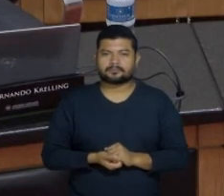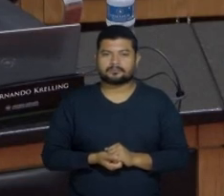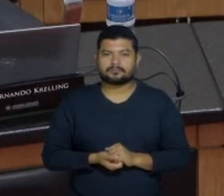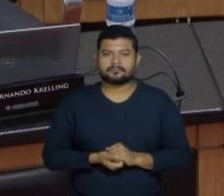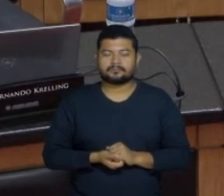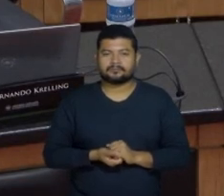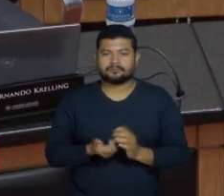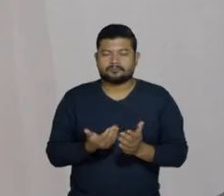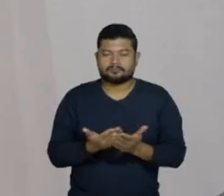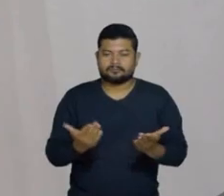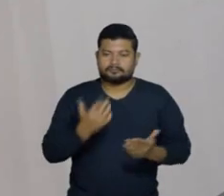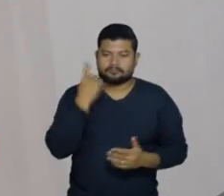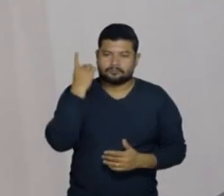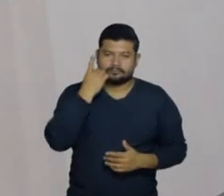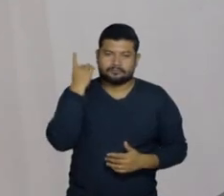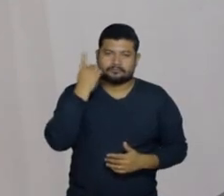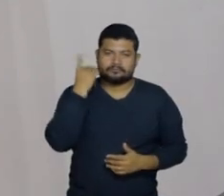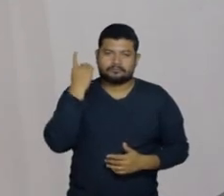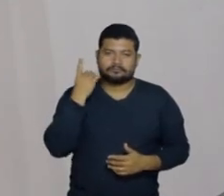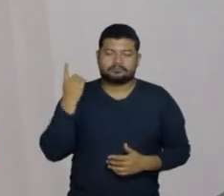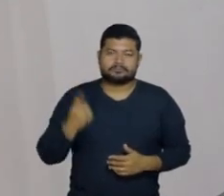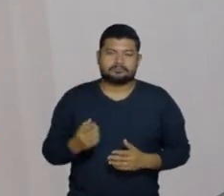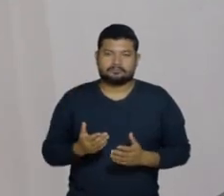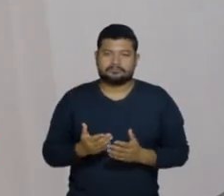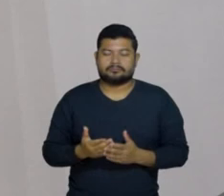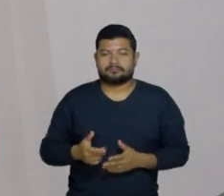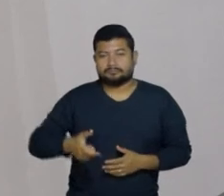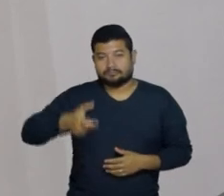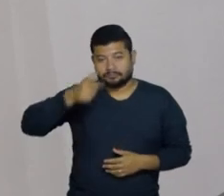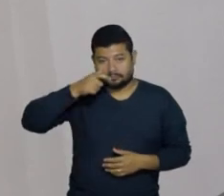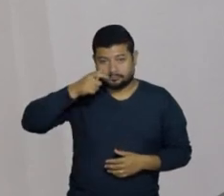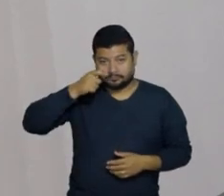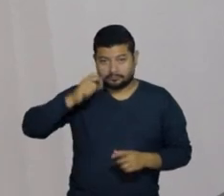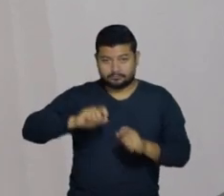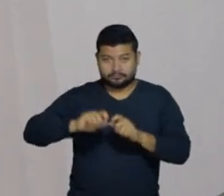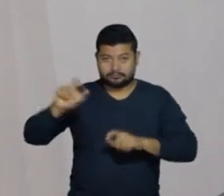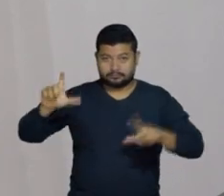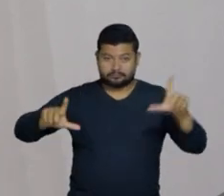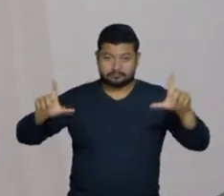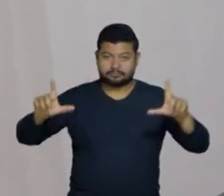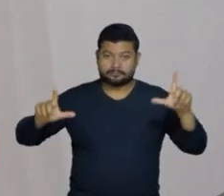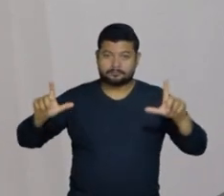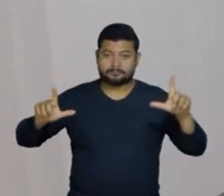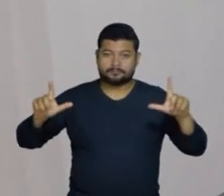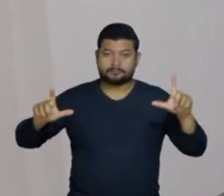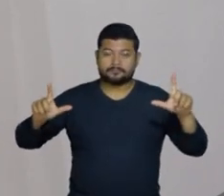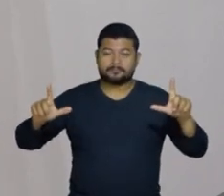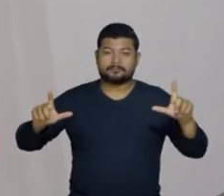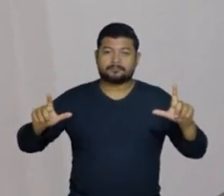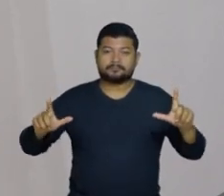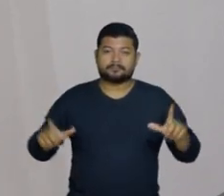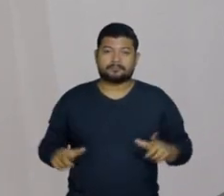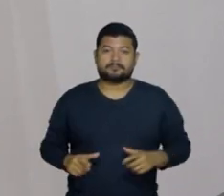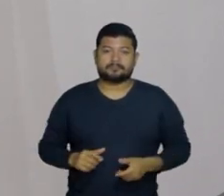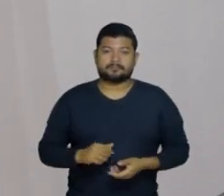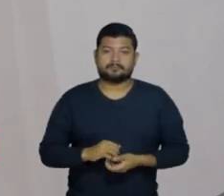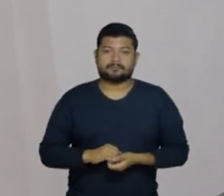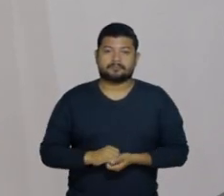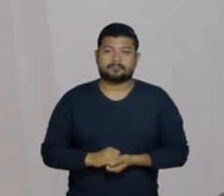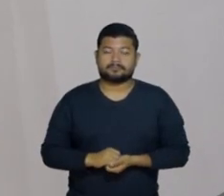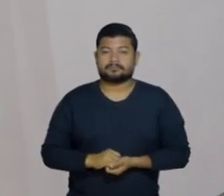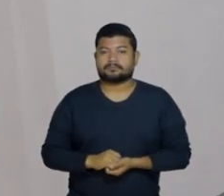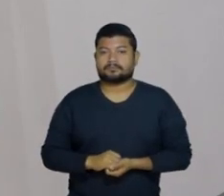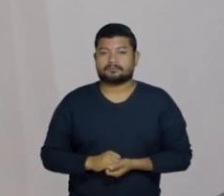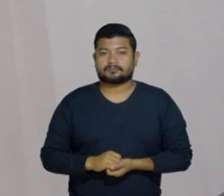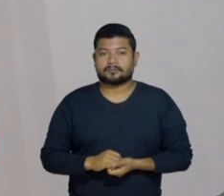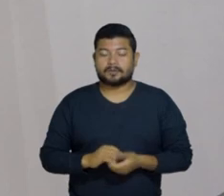Senhores deputados catarinenses que nos acompanham pela TV AAU e também aqueles que nos visitam aqui,